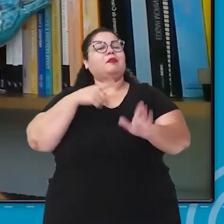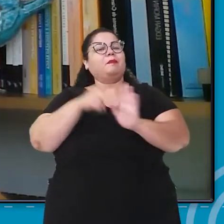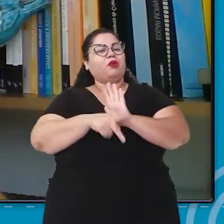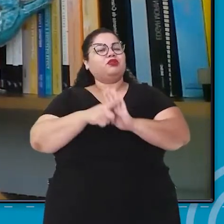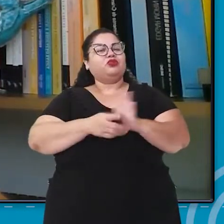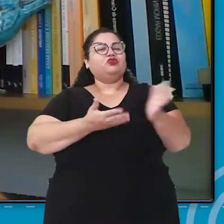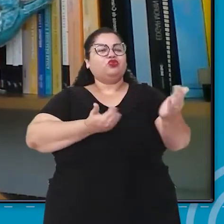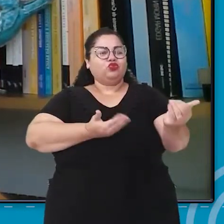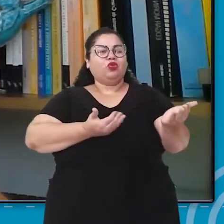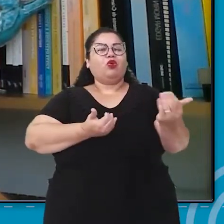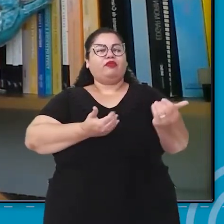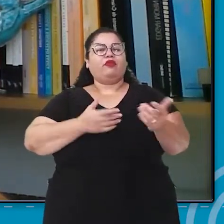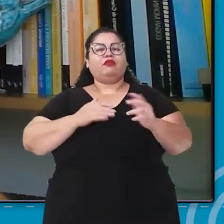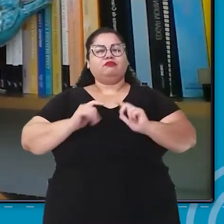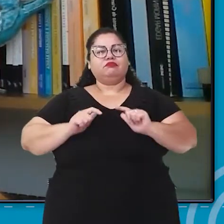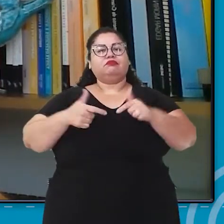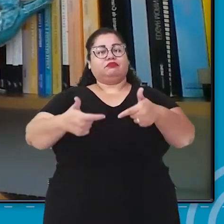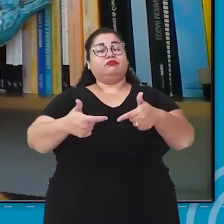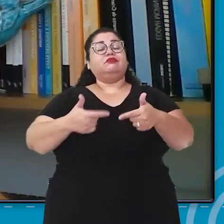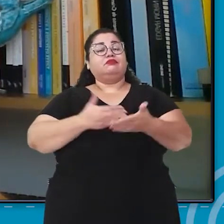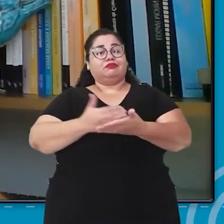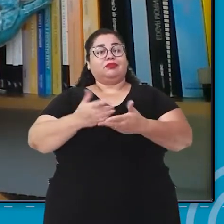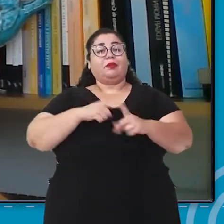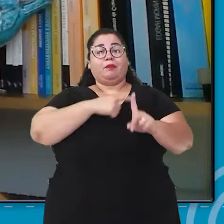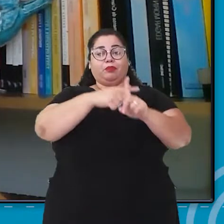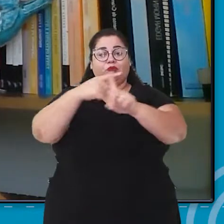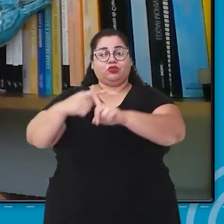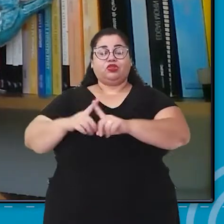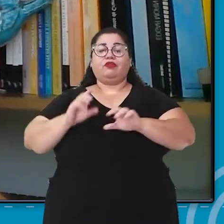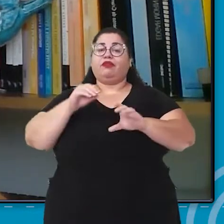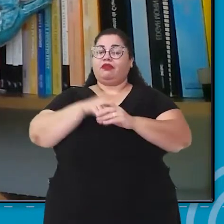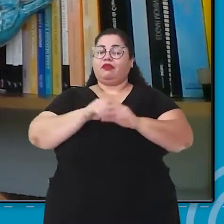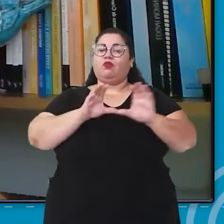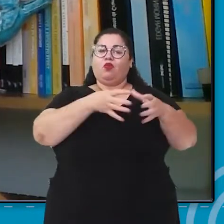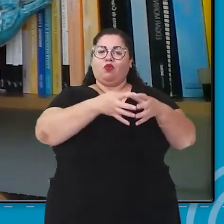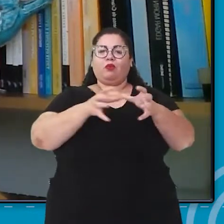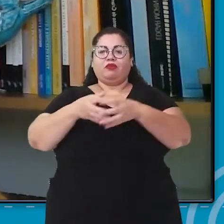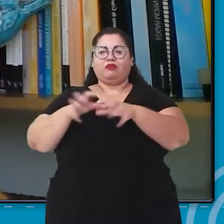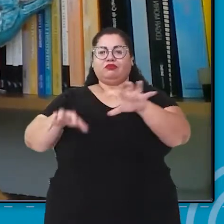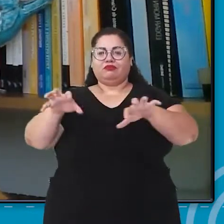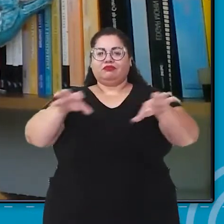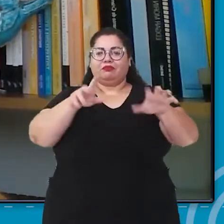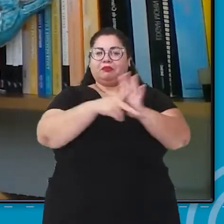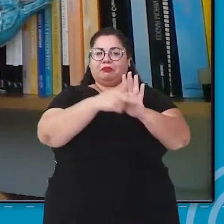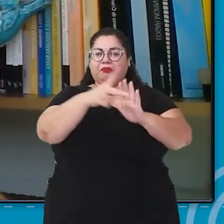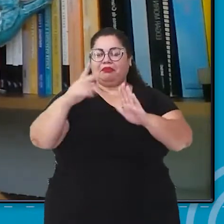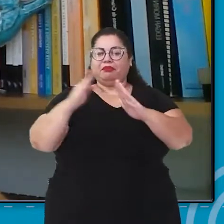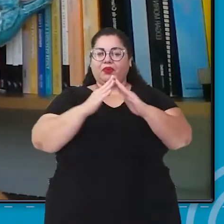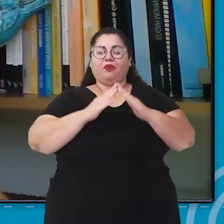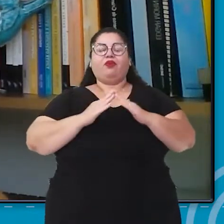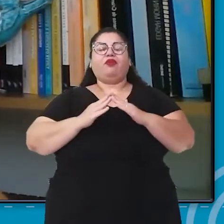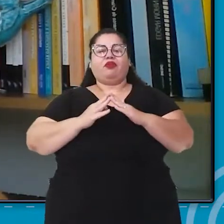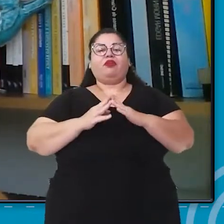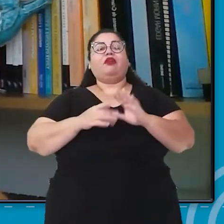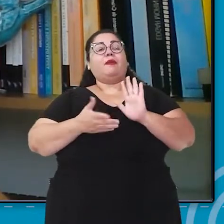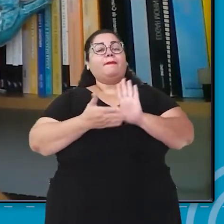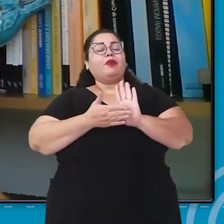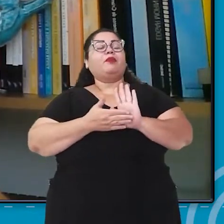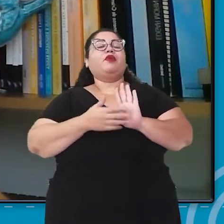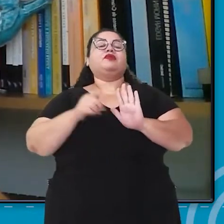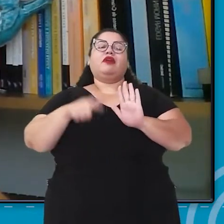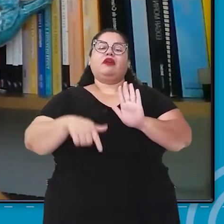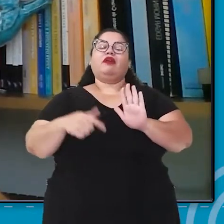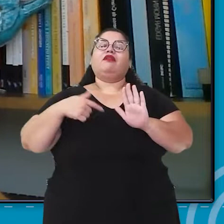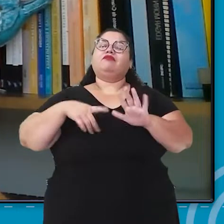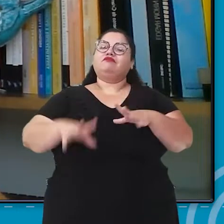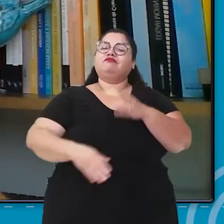onde jovens, a partir de uma ação positiva dentro das comunidades onde eles residem, a proposta era que a gente